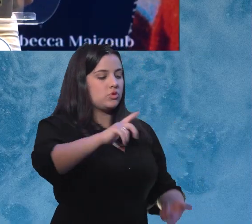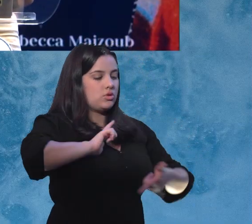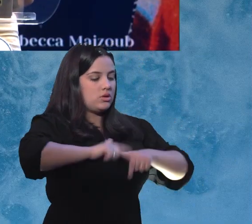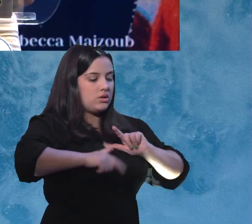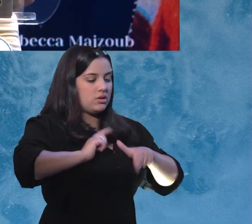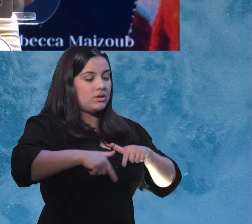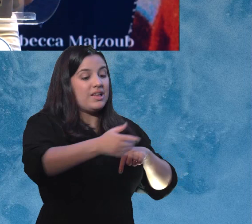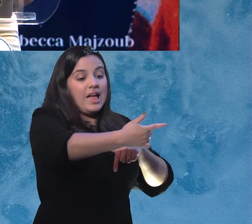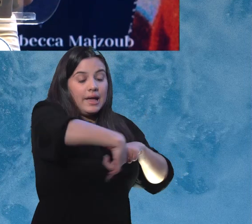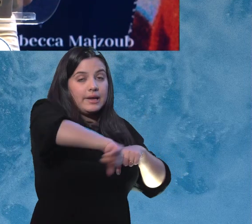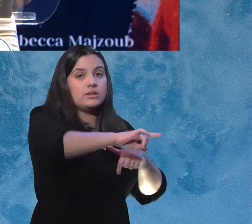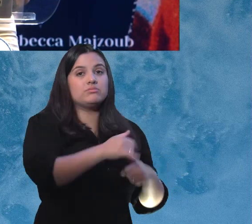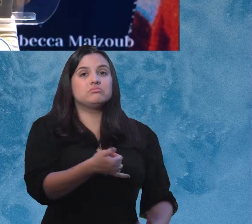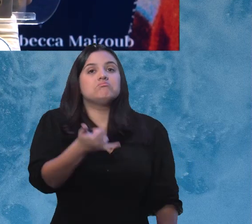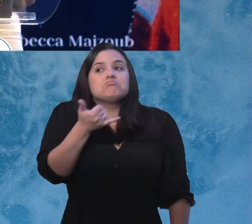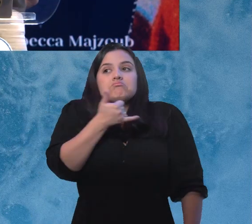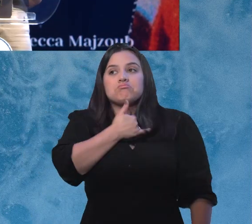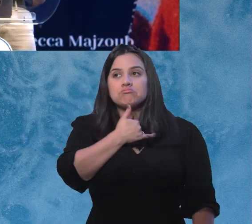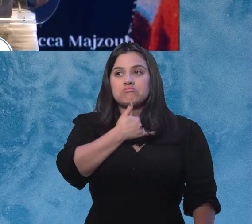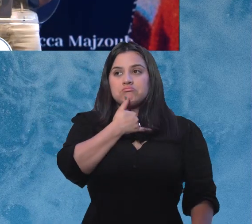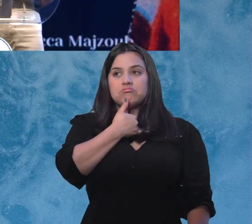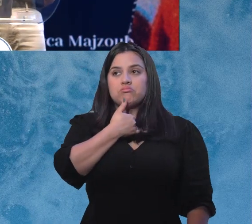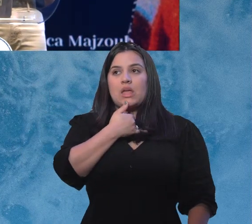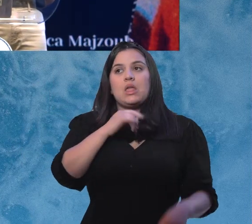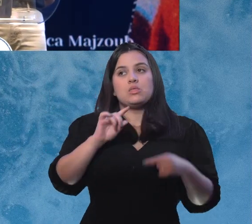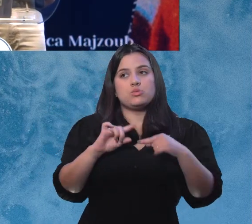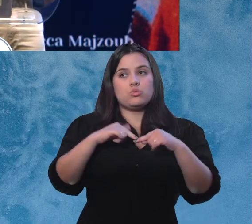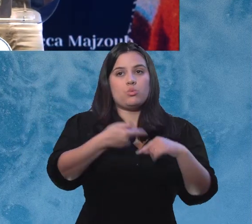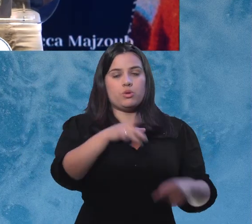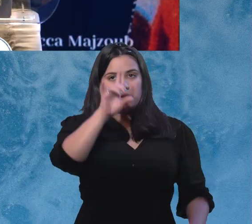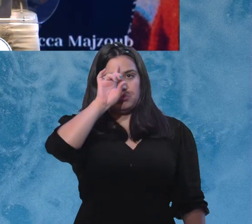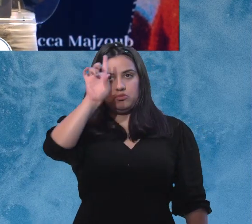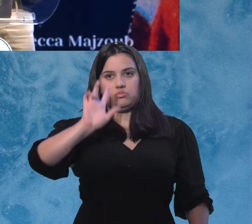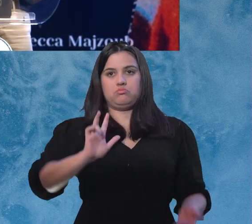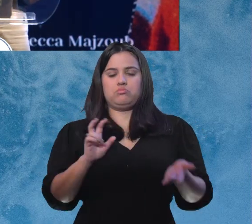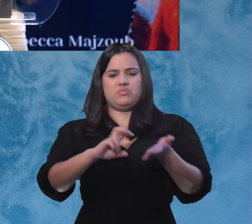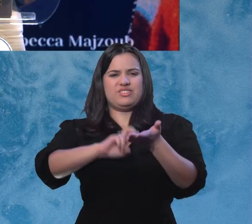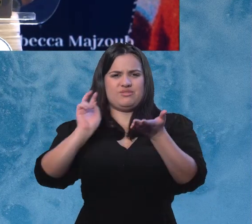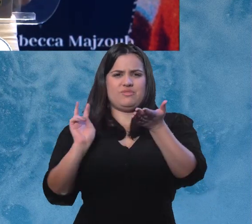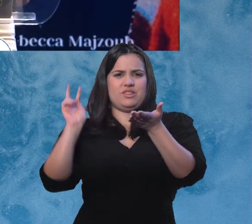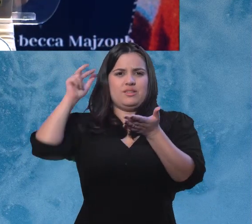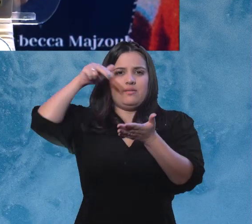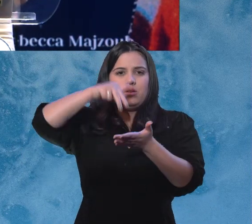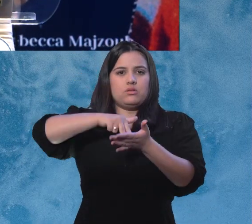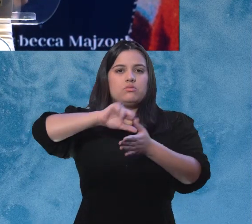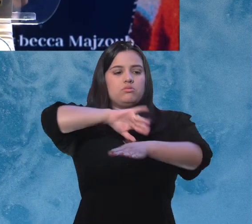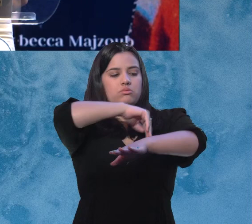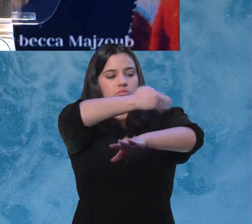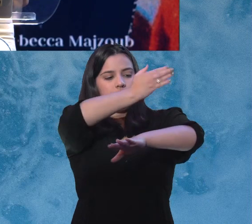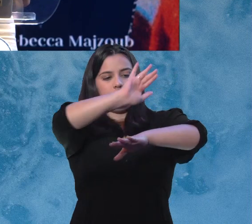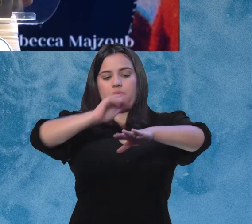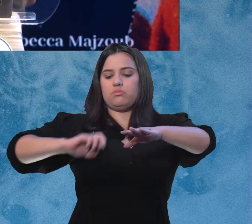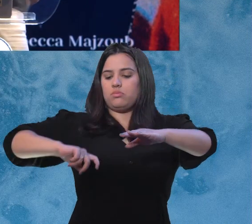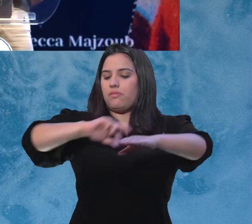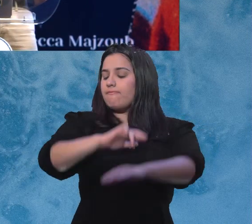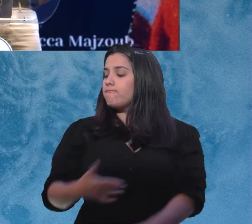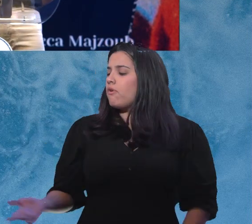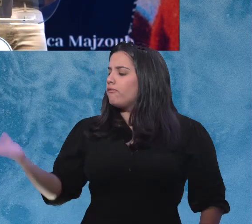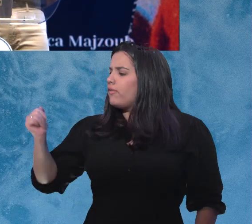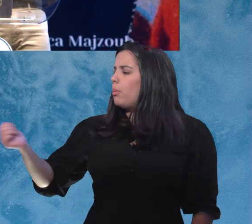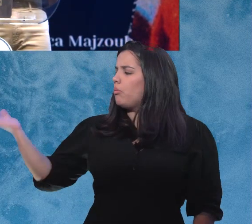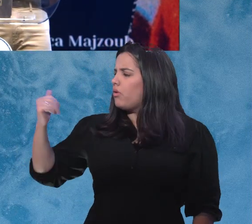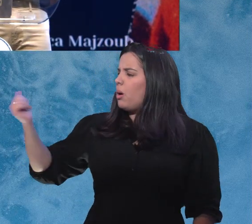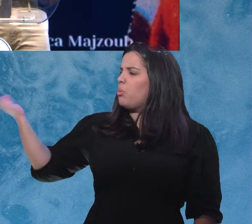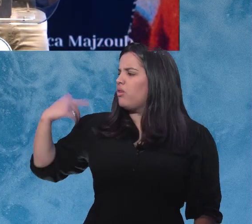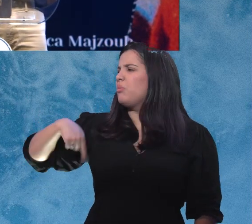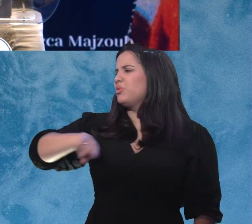de tristeza. No dia seguinte, levantaram-se cedo e subiram em direção ao alto dos montes. Vamos, disseram,